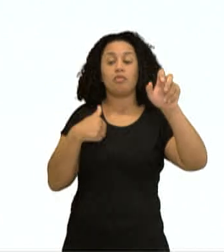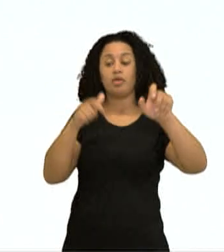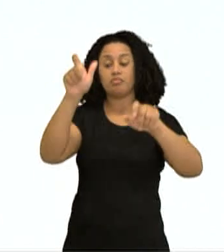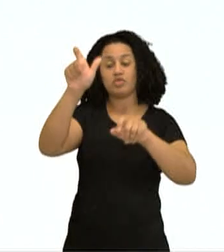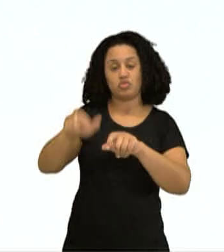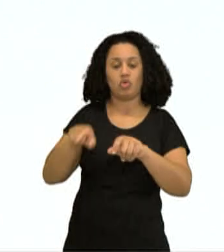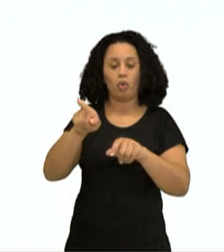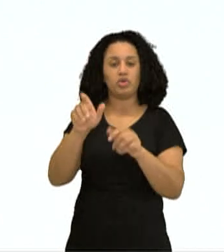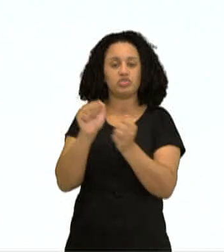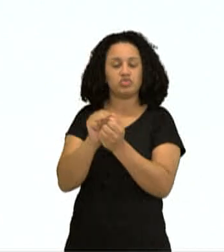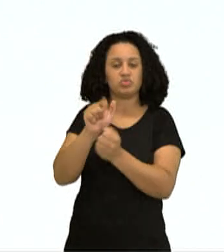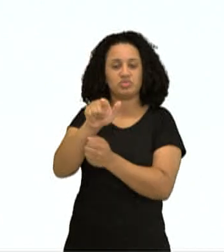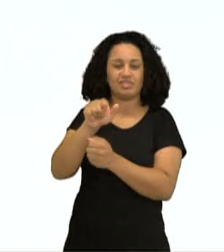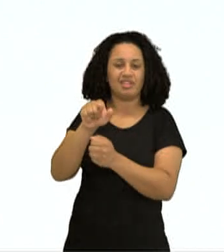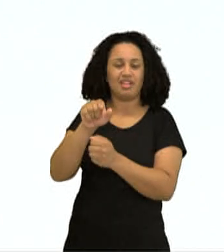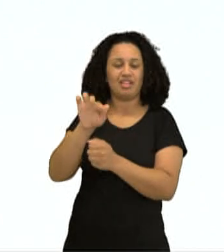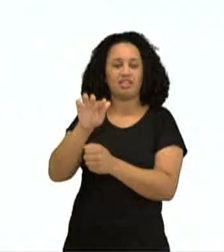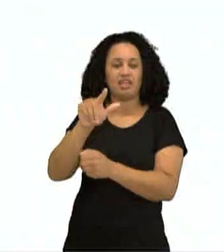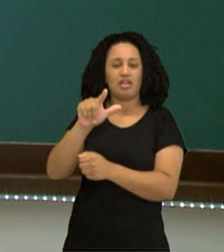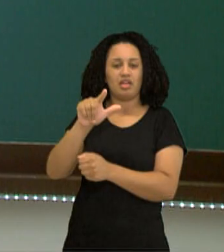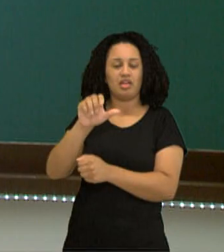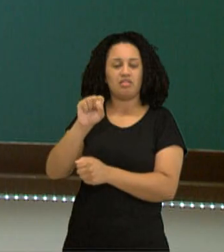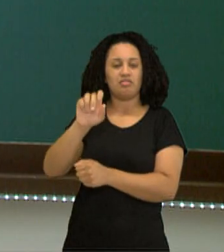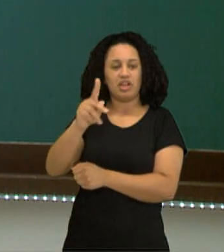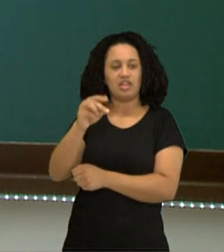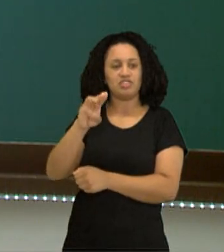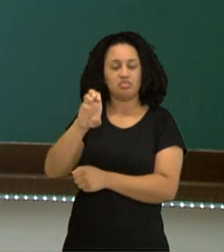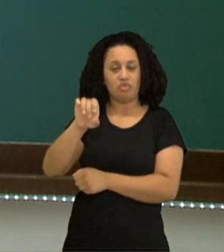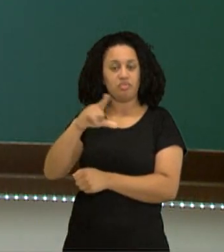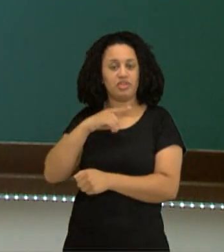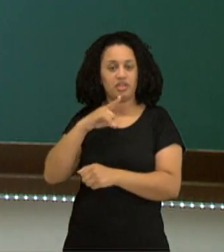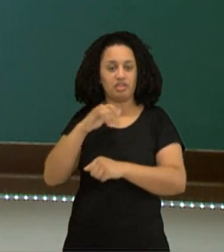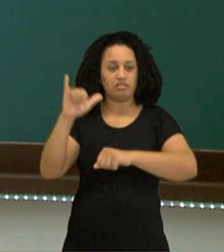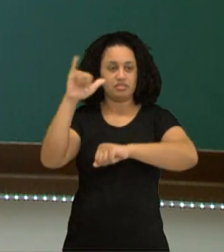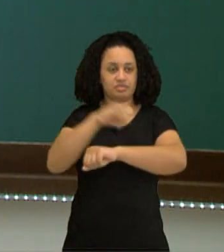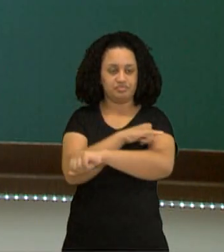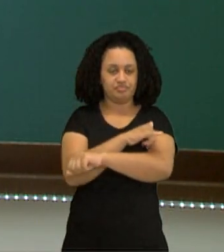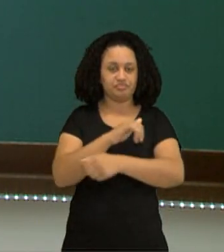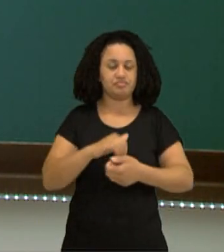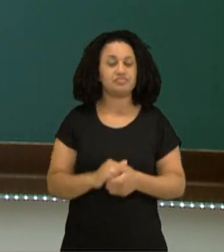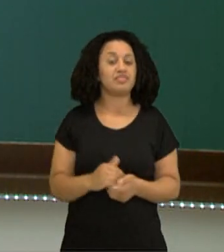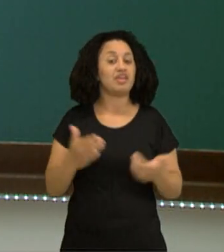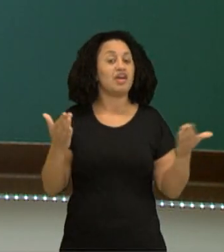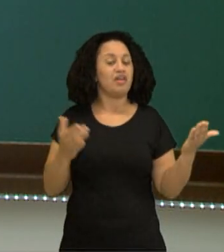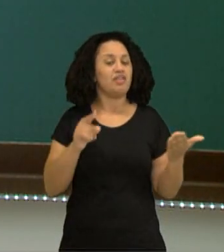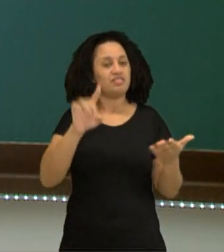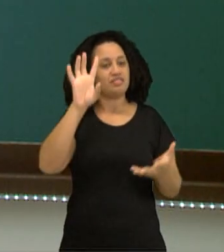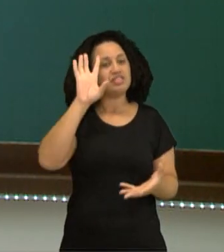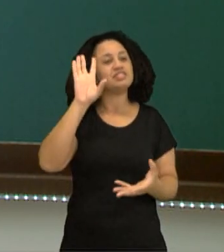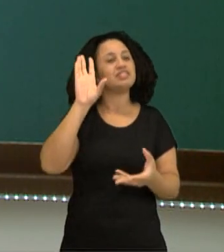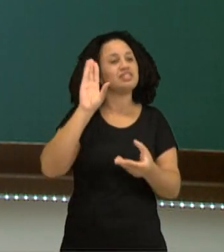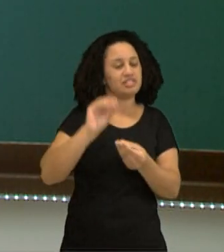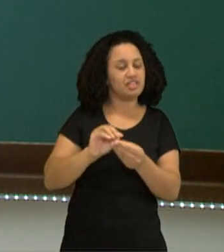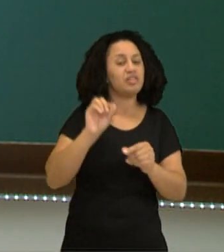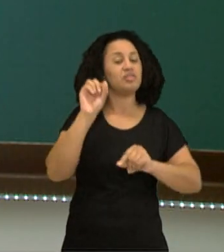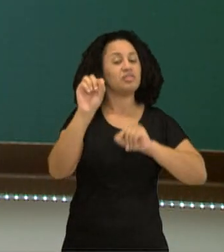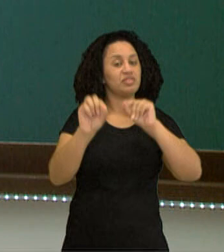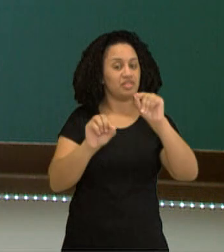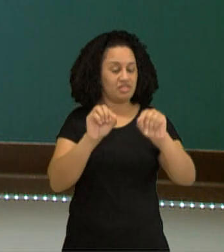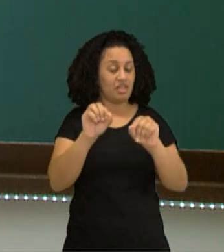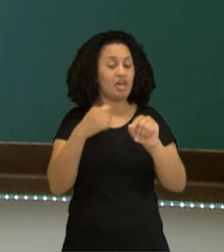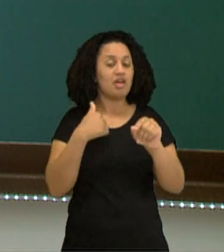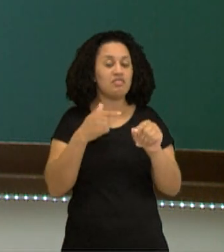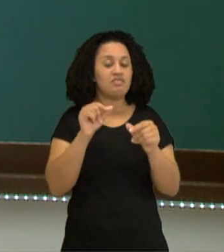no flash mob que aconteceu no aeroporto Afonso Pena. Agora que você entendeu um pouco sobre o que é flash mob e viu